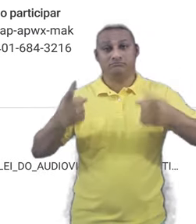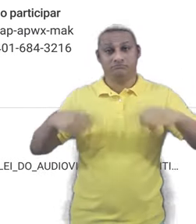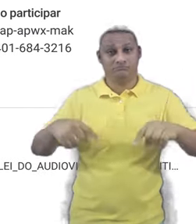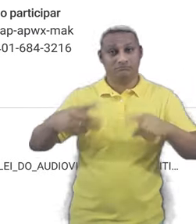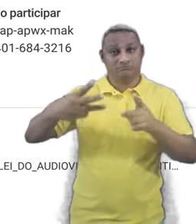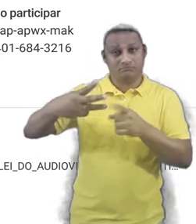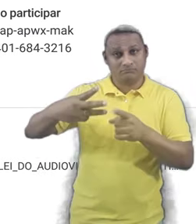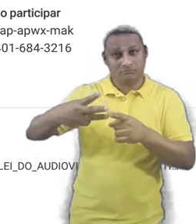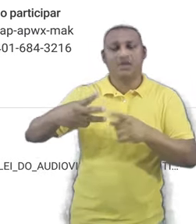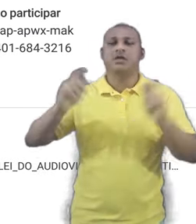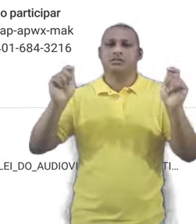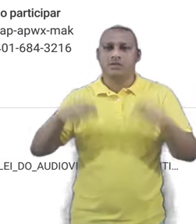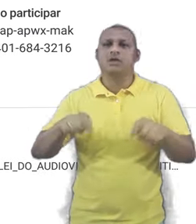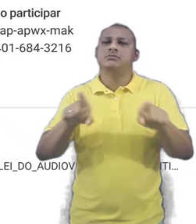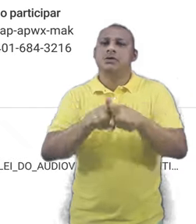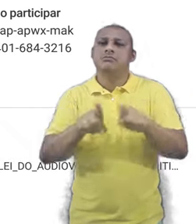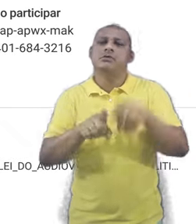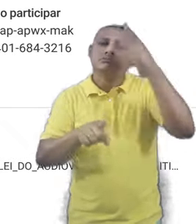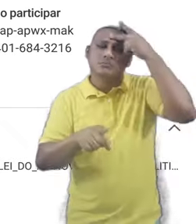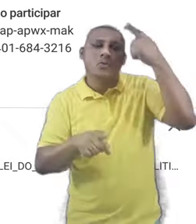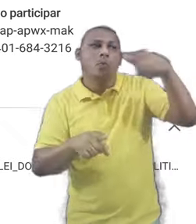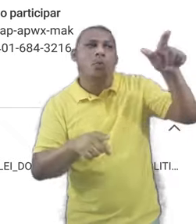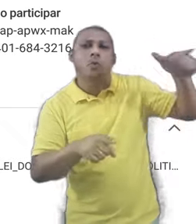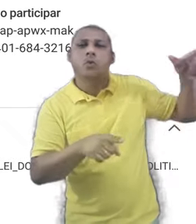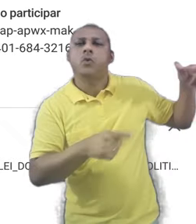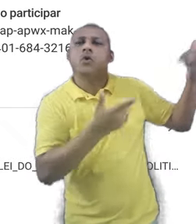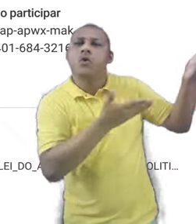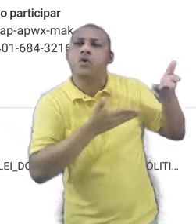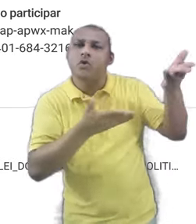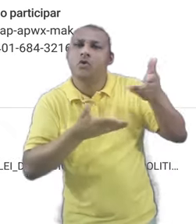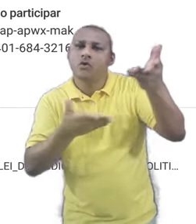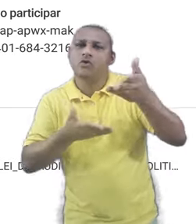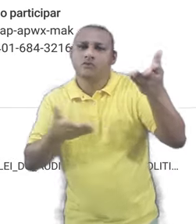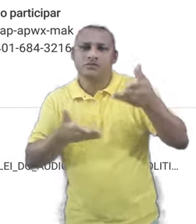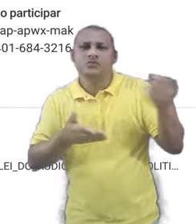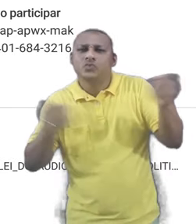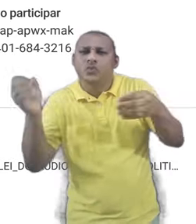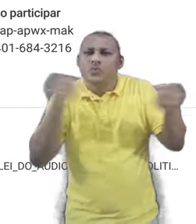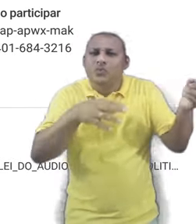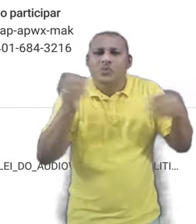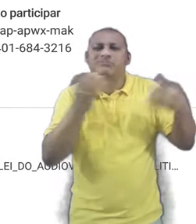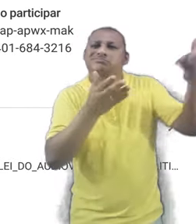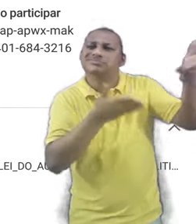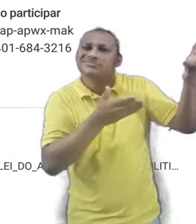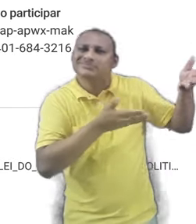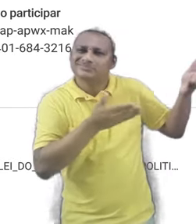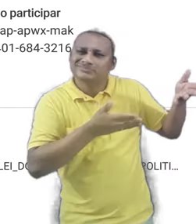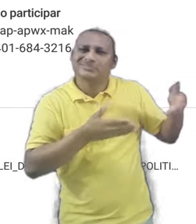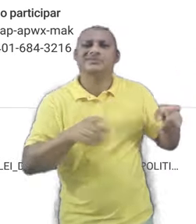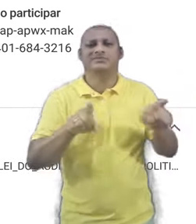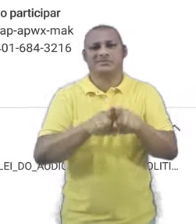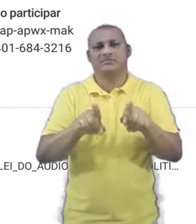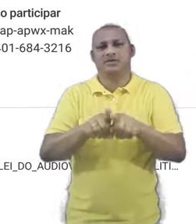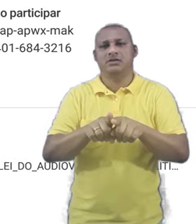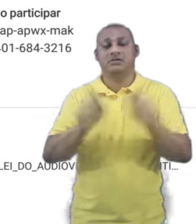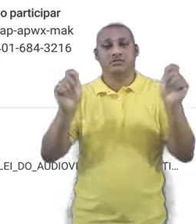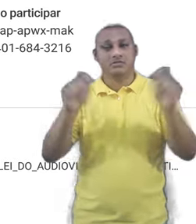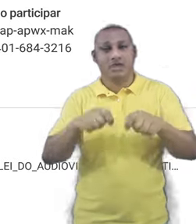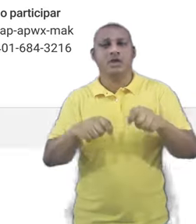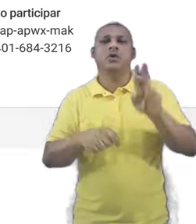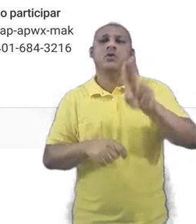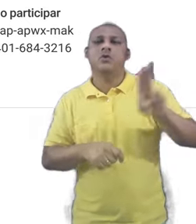compartilhar as informações de entrada para convidar novos participantes e aqui também é possível